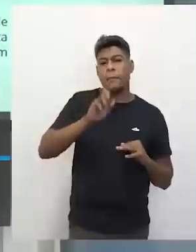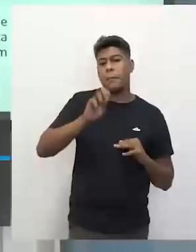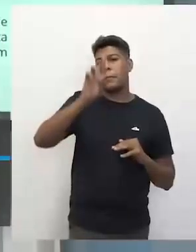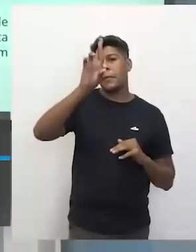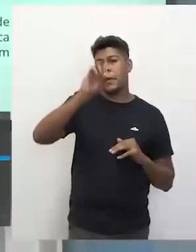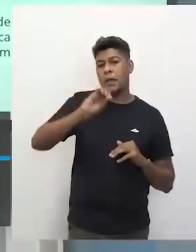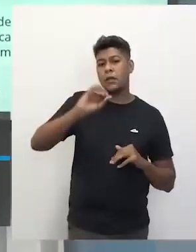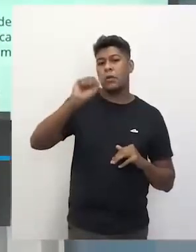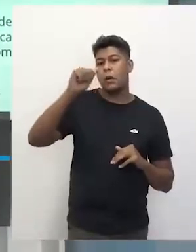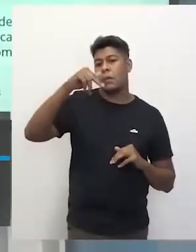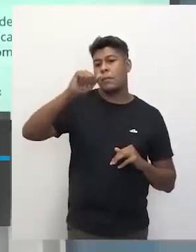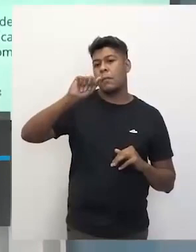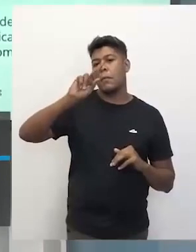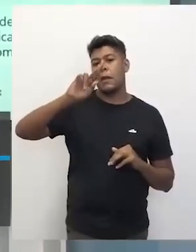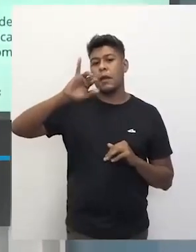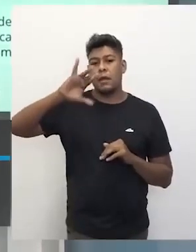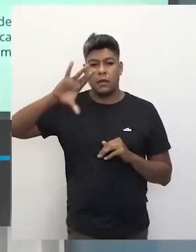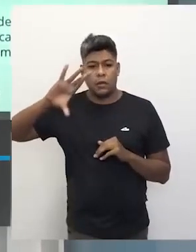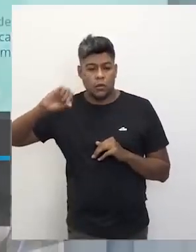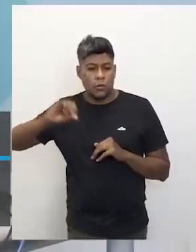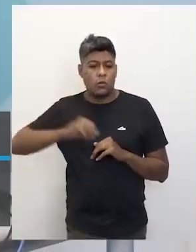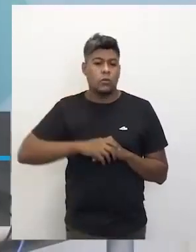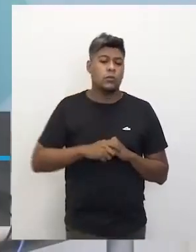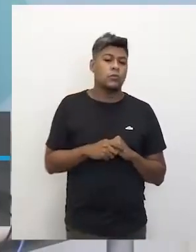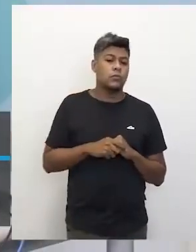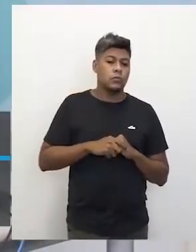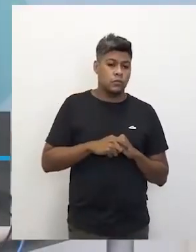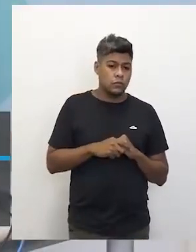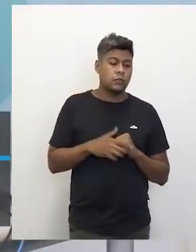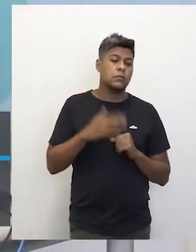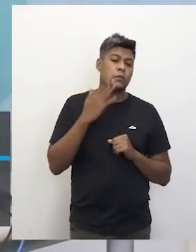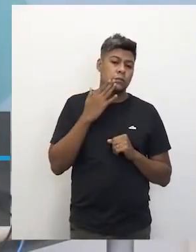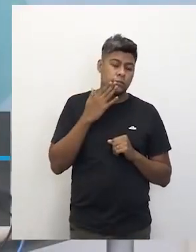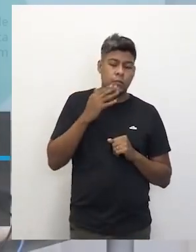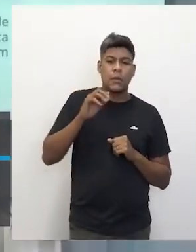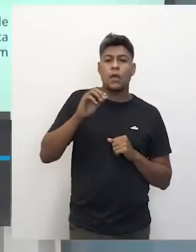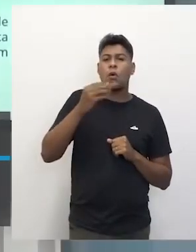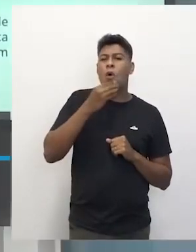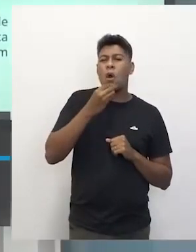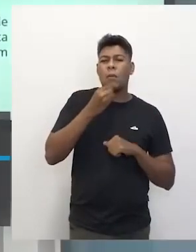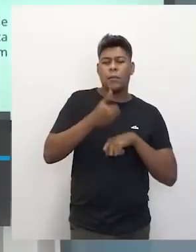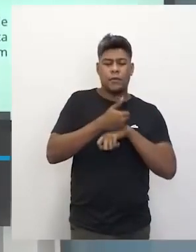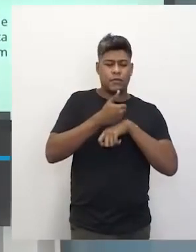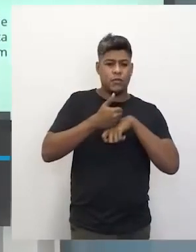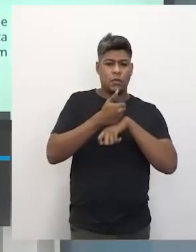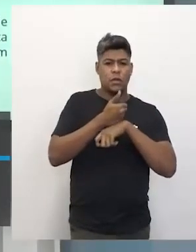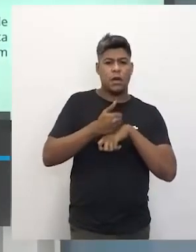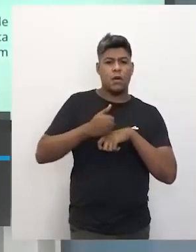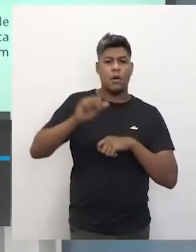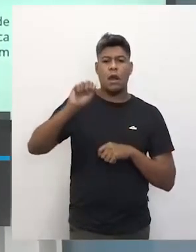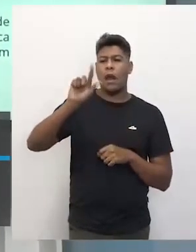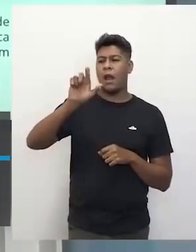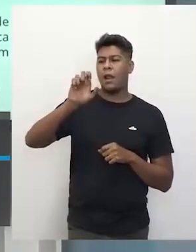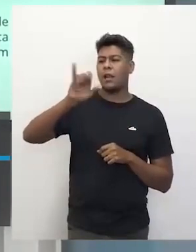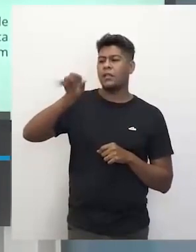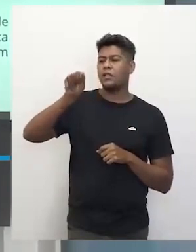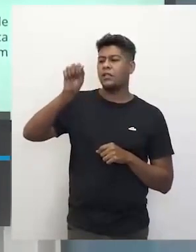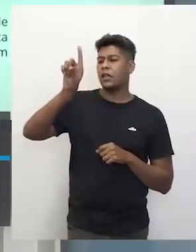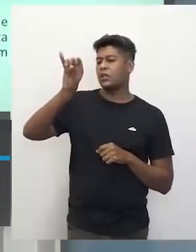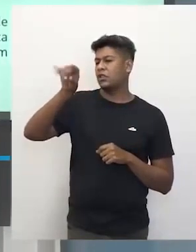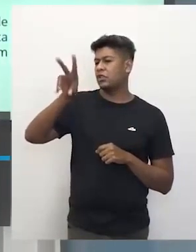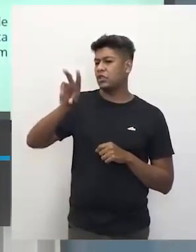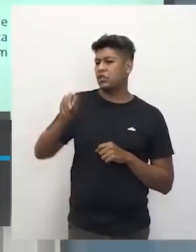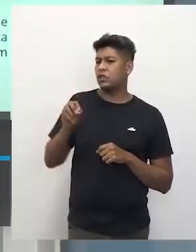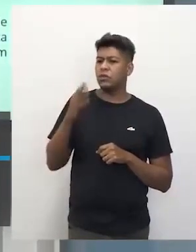mostrando a independência do Brasil também. As obras do Aleijadinho, por exemplo. Aleijadinho, né? Todas as obras ali no adro da Catedral de Congonhas, né?